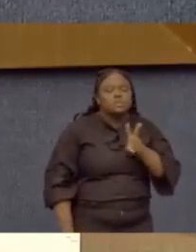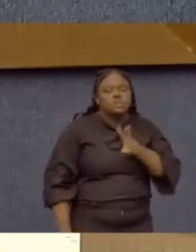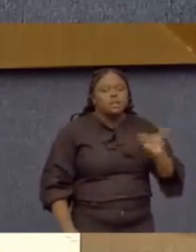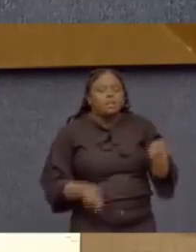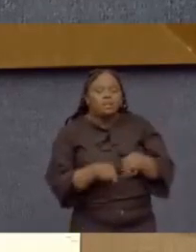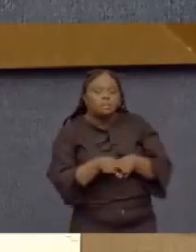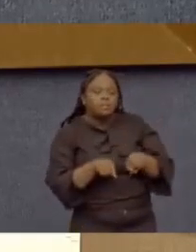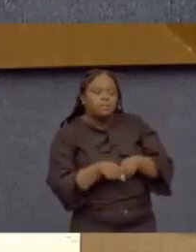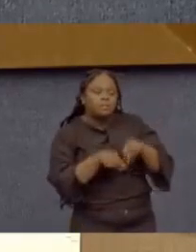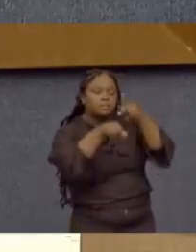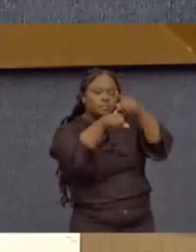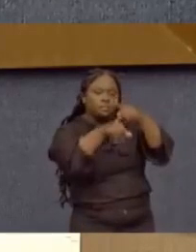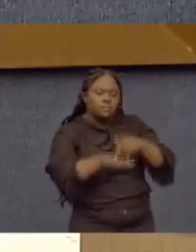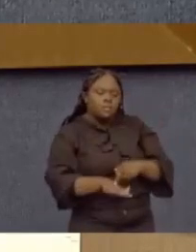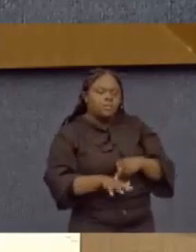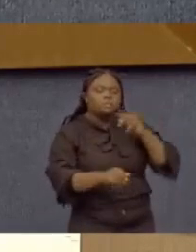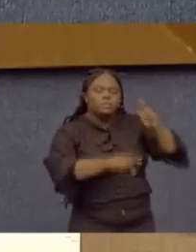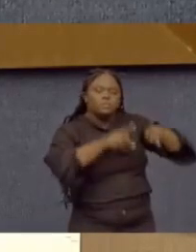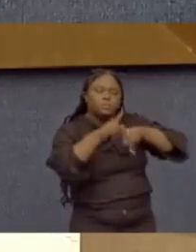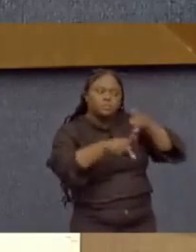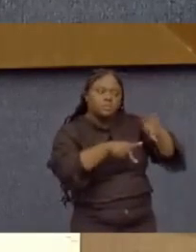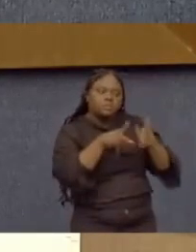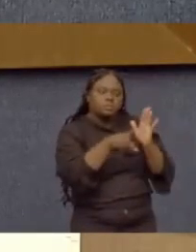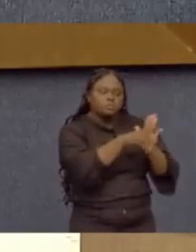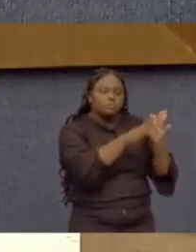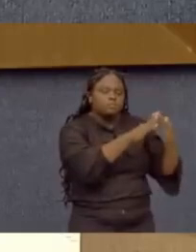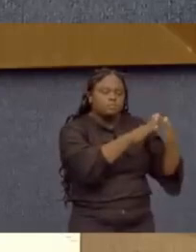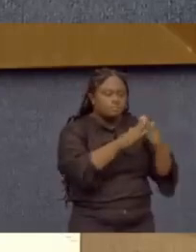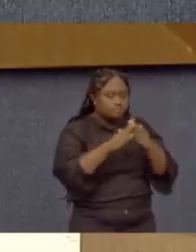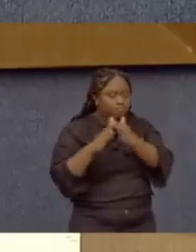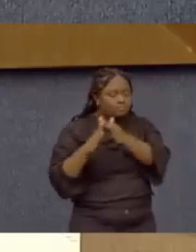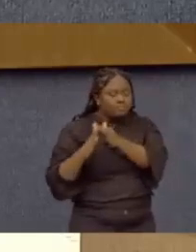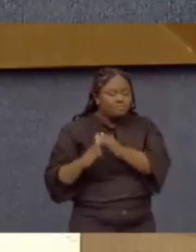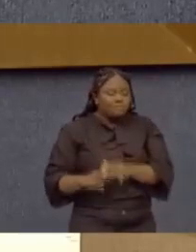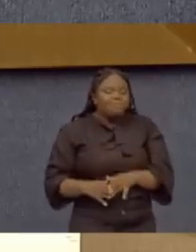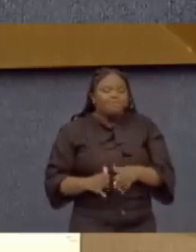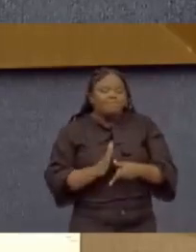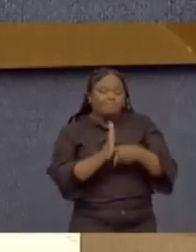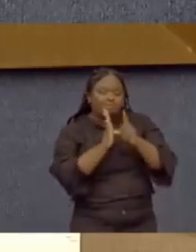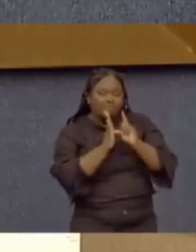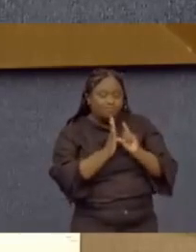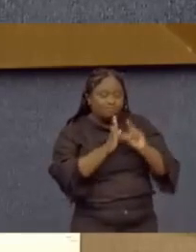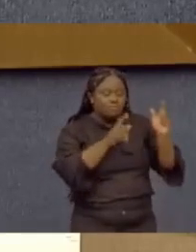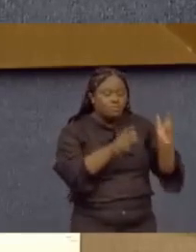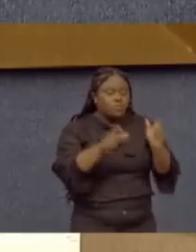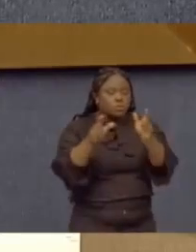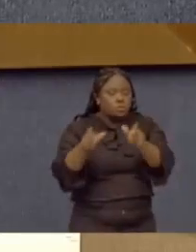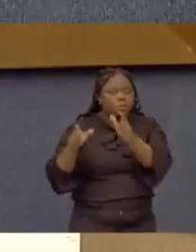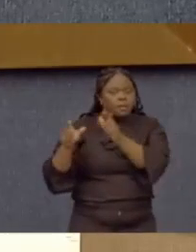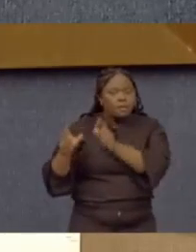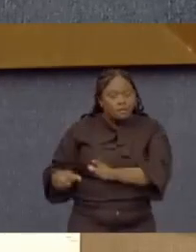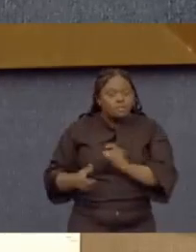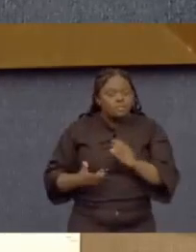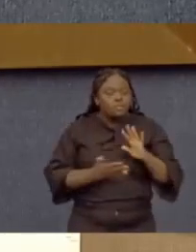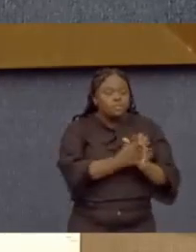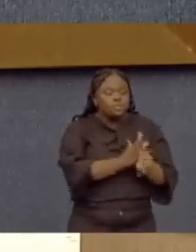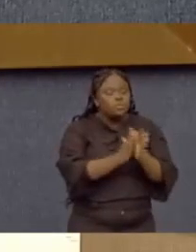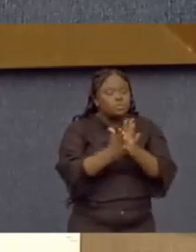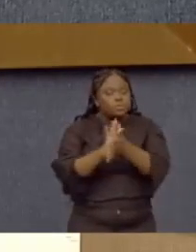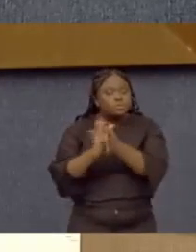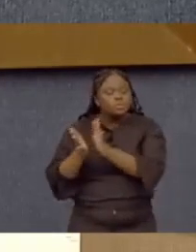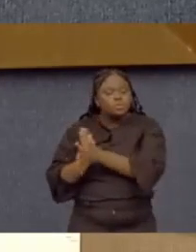paróquia e da população do aglomerado, que infelizmente eram espaços que estavam sendo vilipendiados